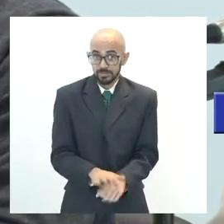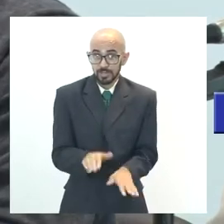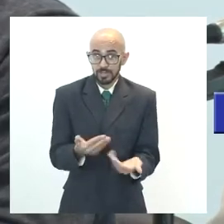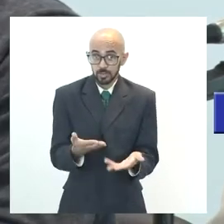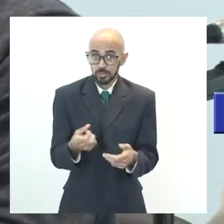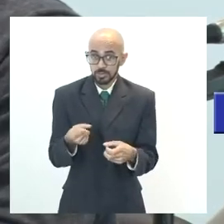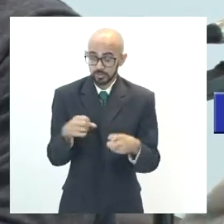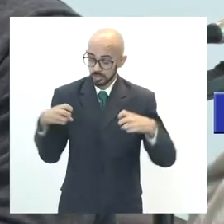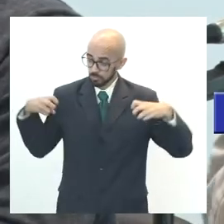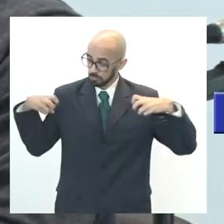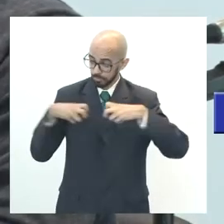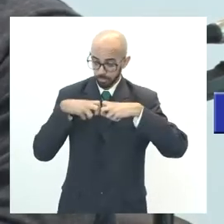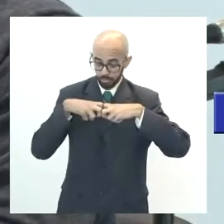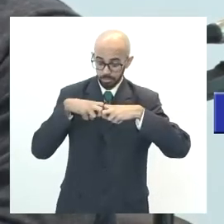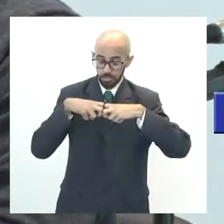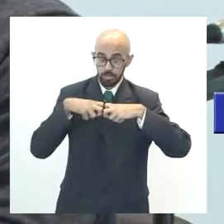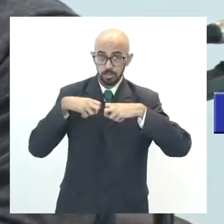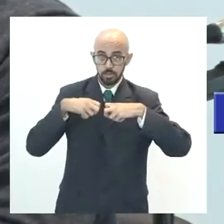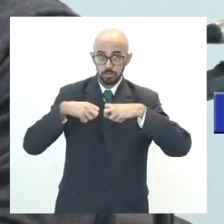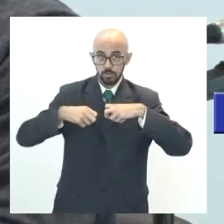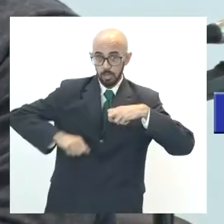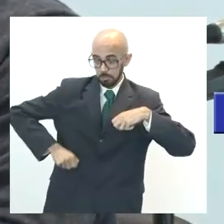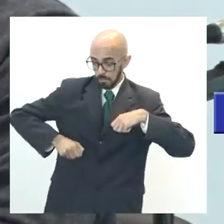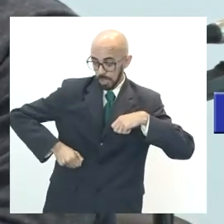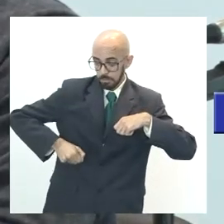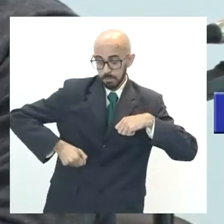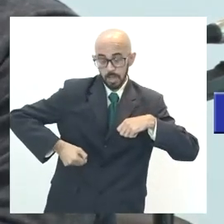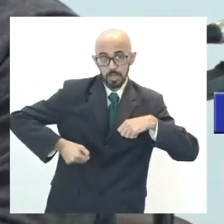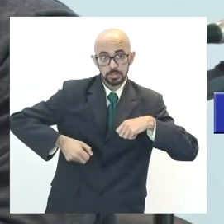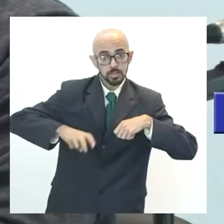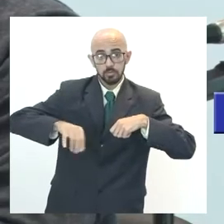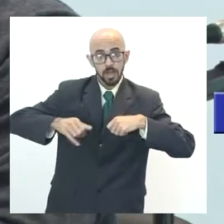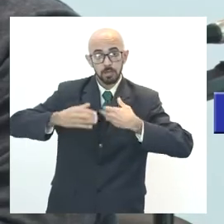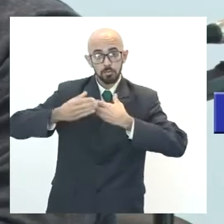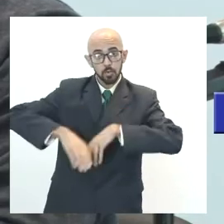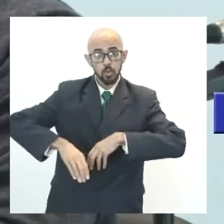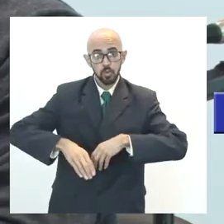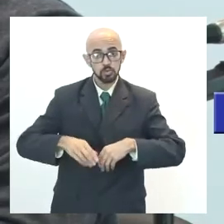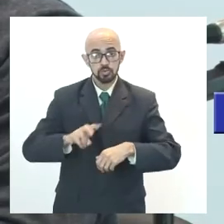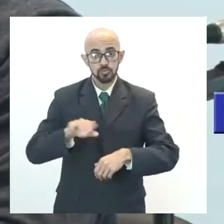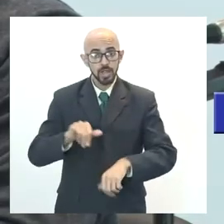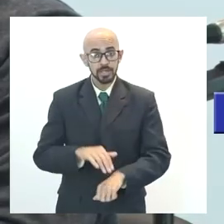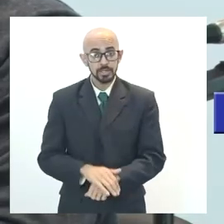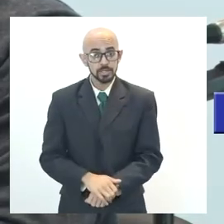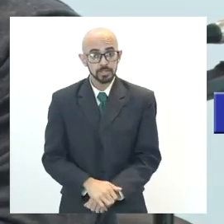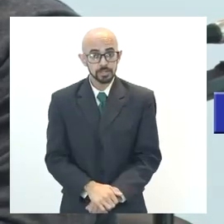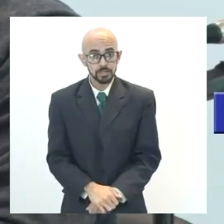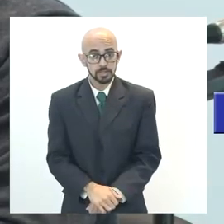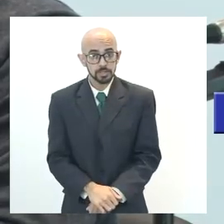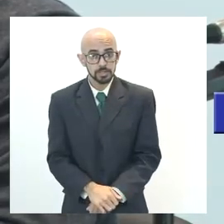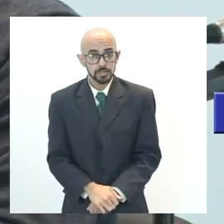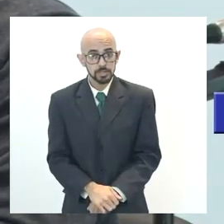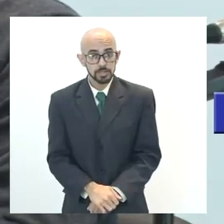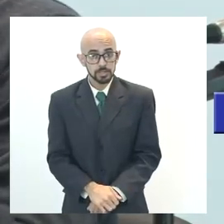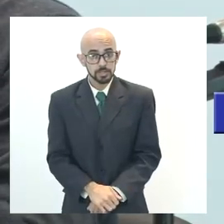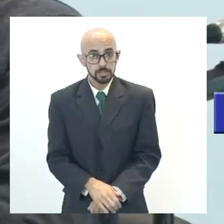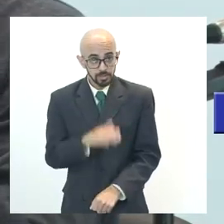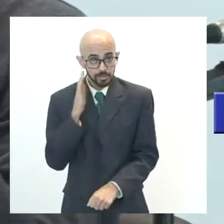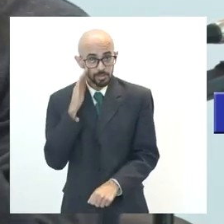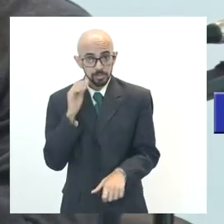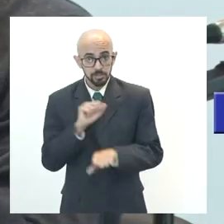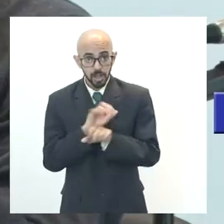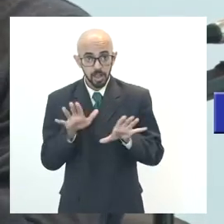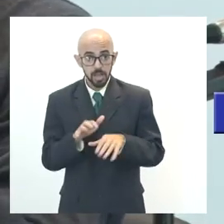e ficar andando com uma bengala você não vai poder fazer o concurso público apesar de toda toda inteligência Ah entendeu então